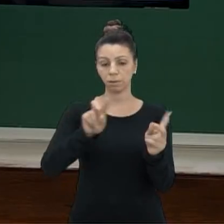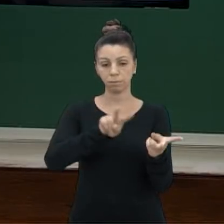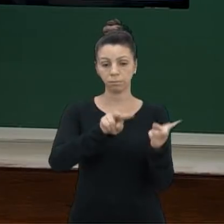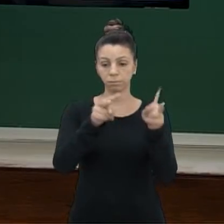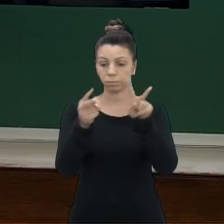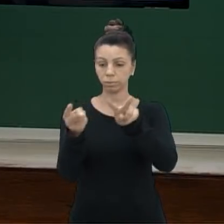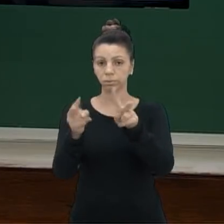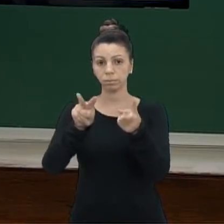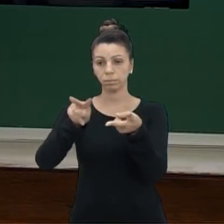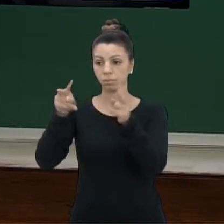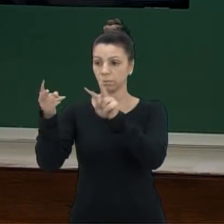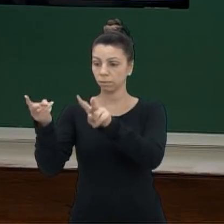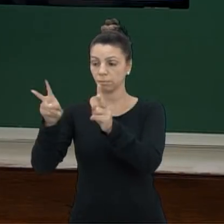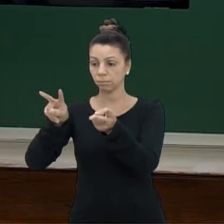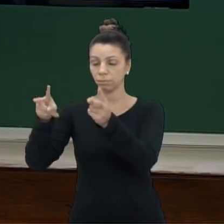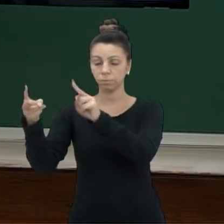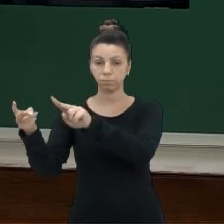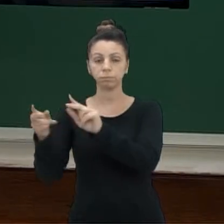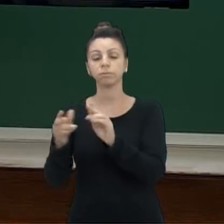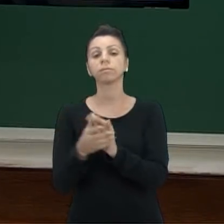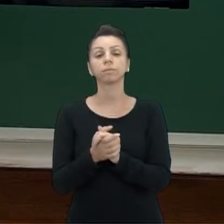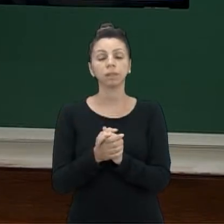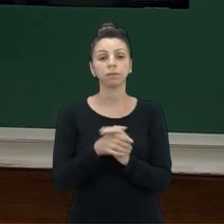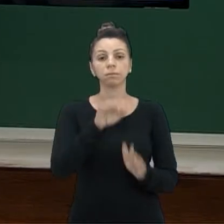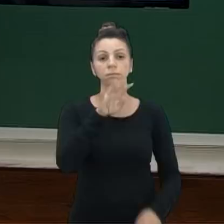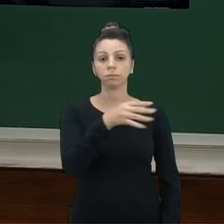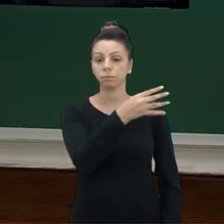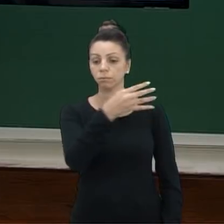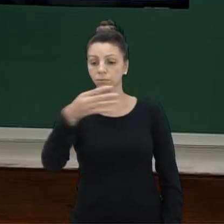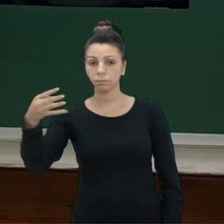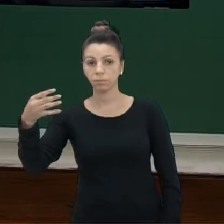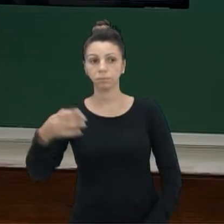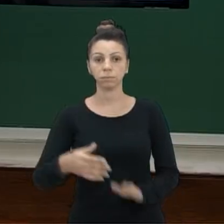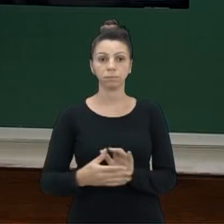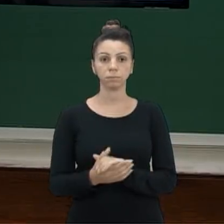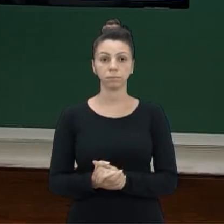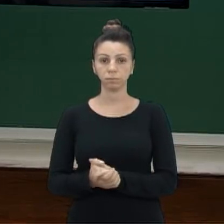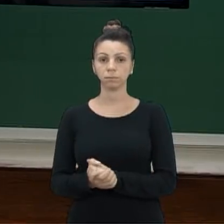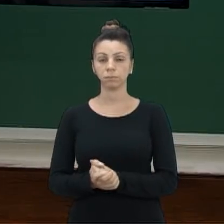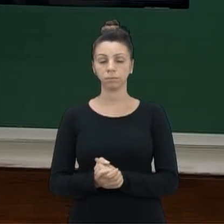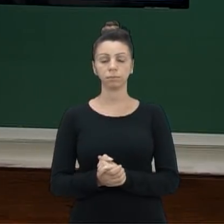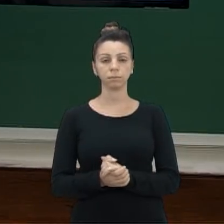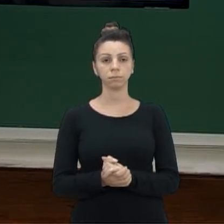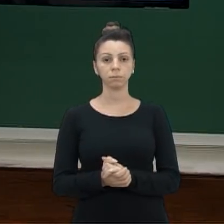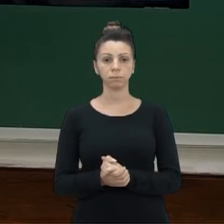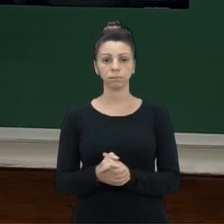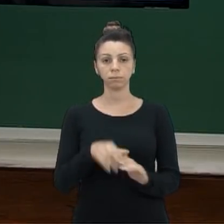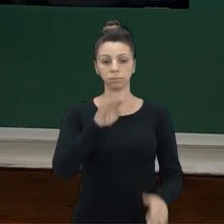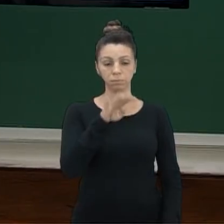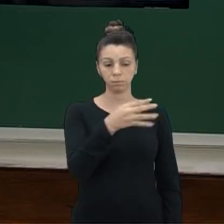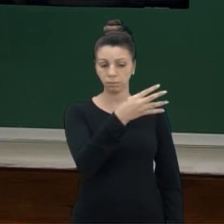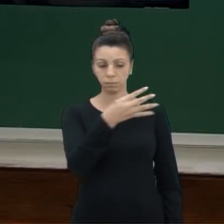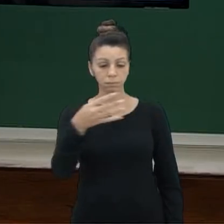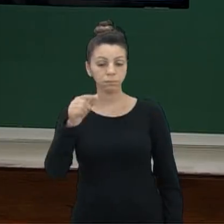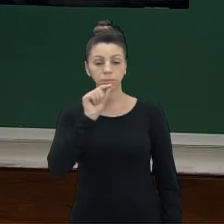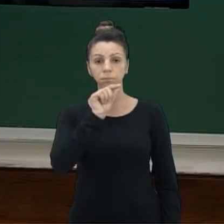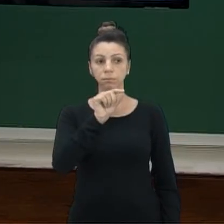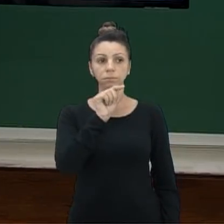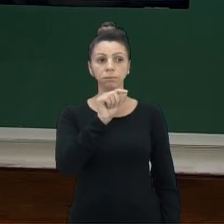processos, tudo isso baseado numa tabelinha. Então, aquela tabelinha que a gente viu na aula